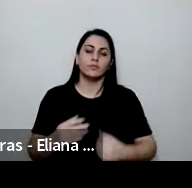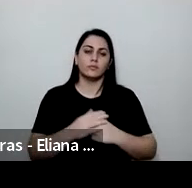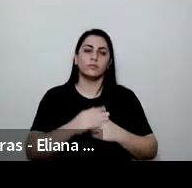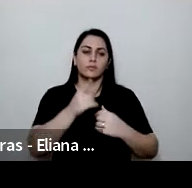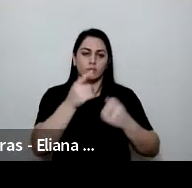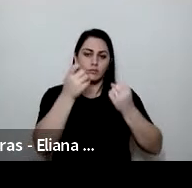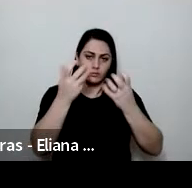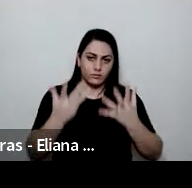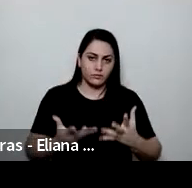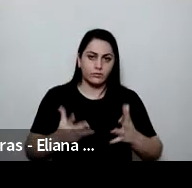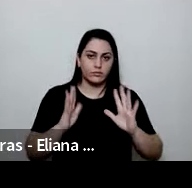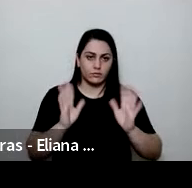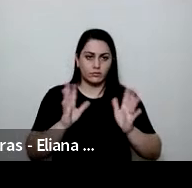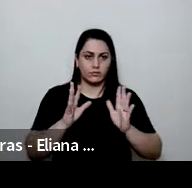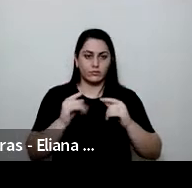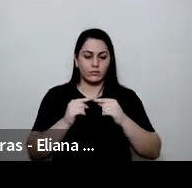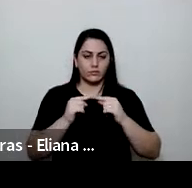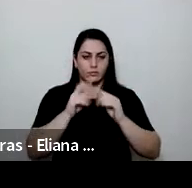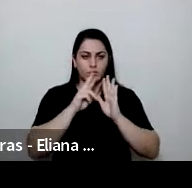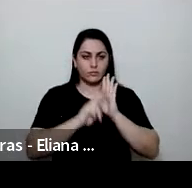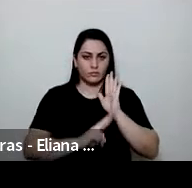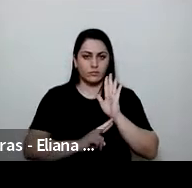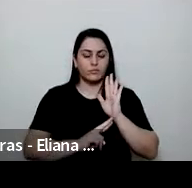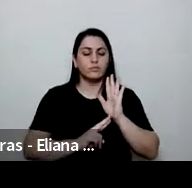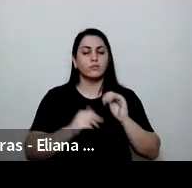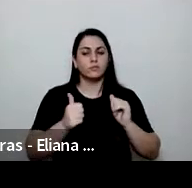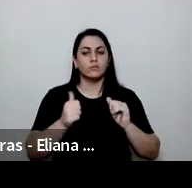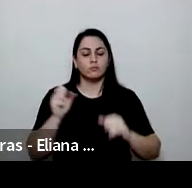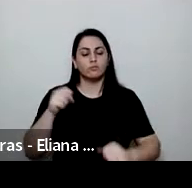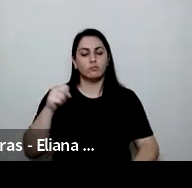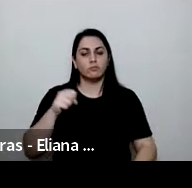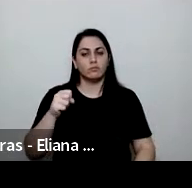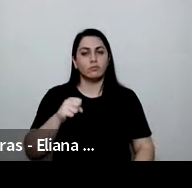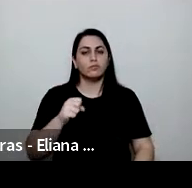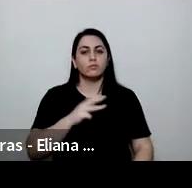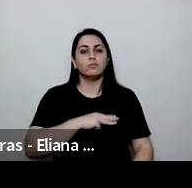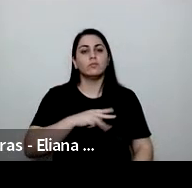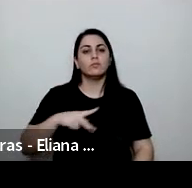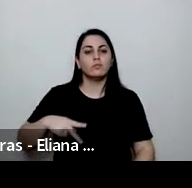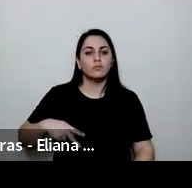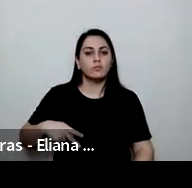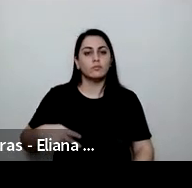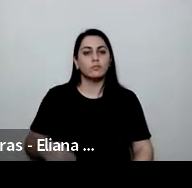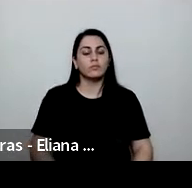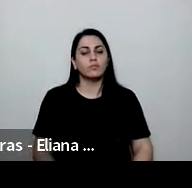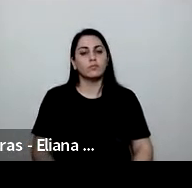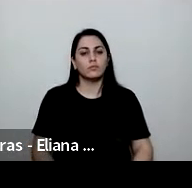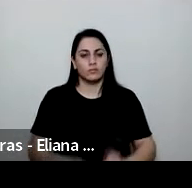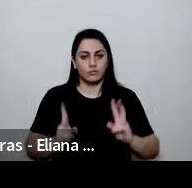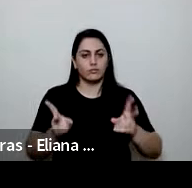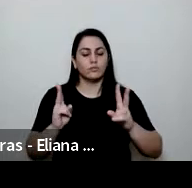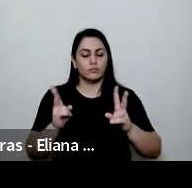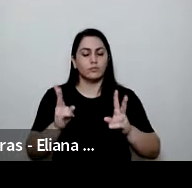relatório referido ministério público e